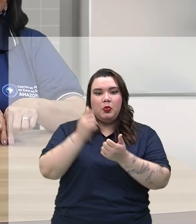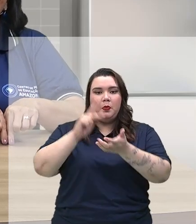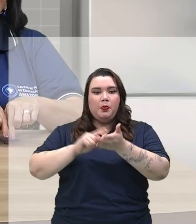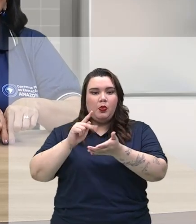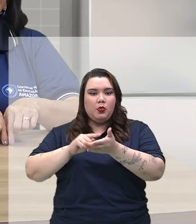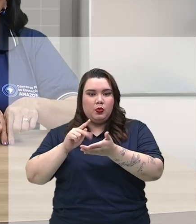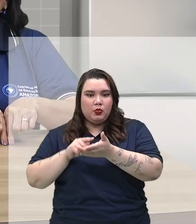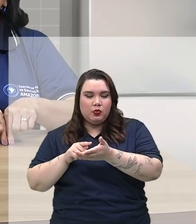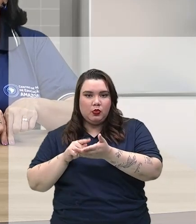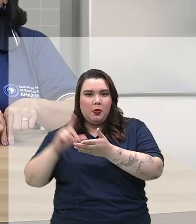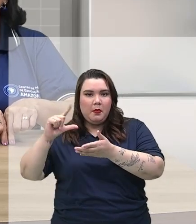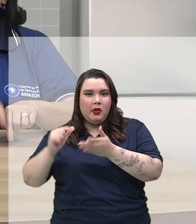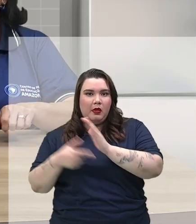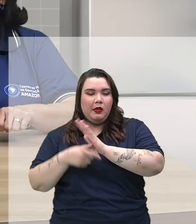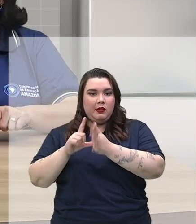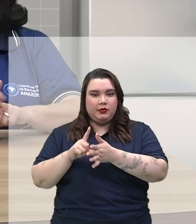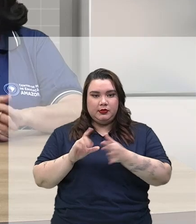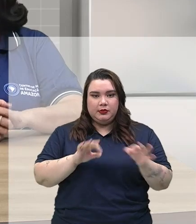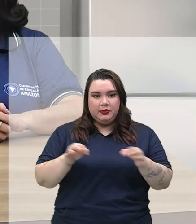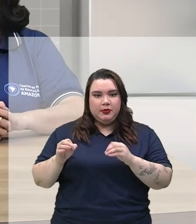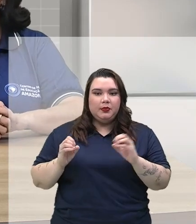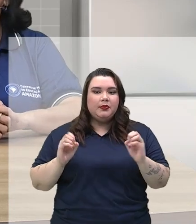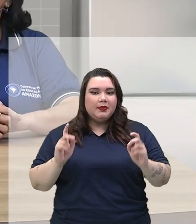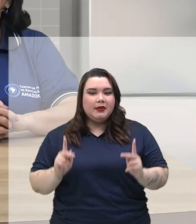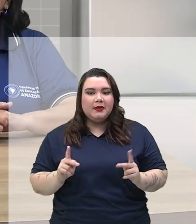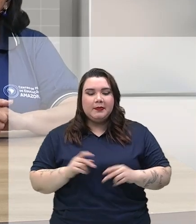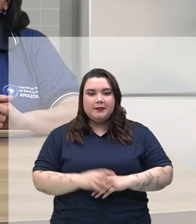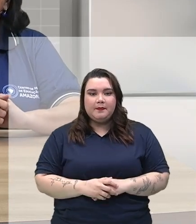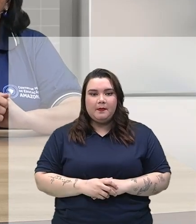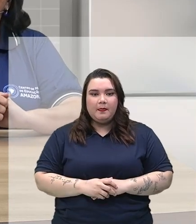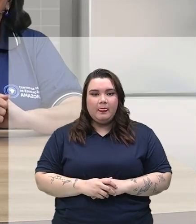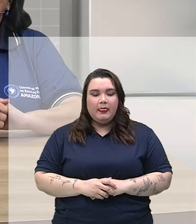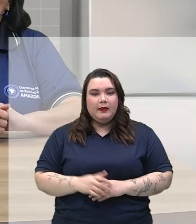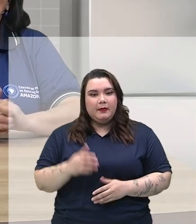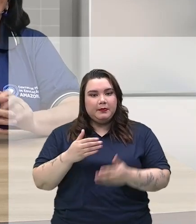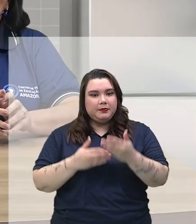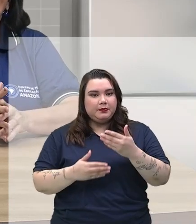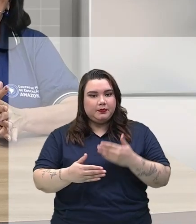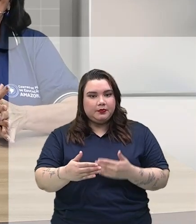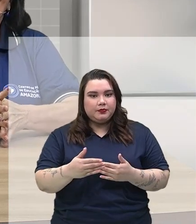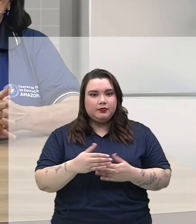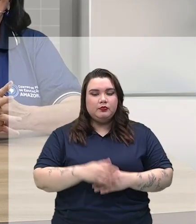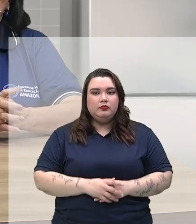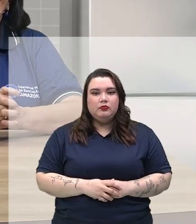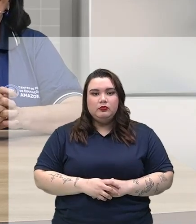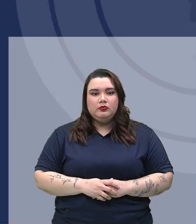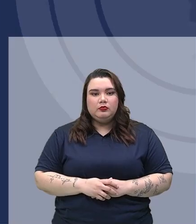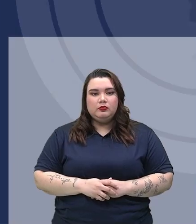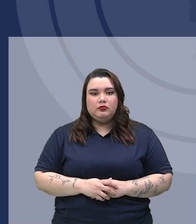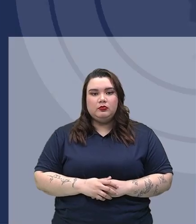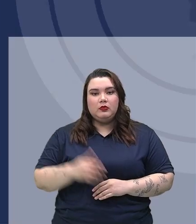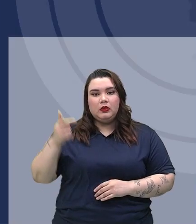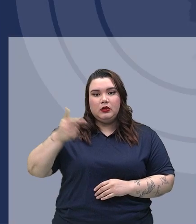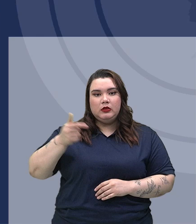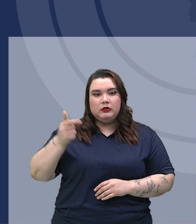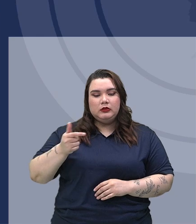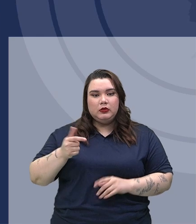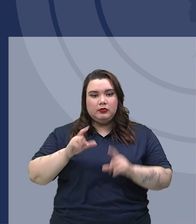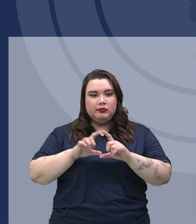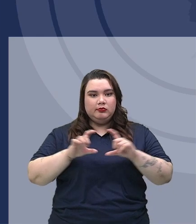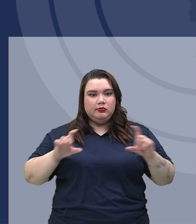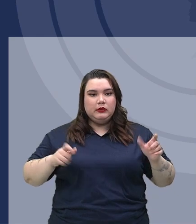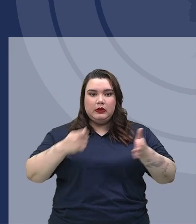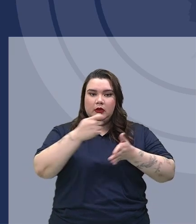que ele tirou, a nota baixa que ele tirou. Tá bom? Isso mesmo. E aí, dando sequência aqui, olha, abaixo, na segunda folha da nossa